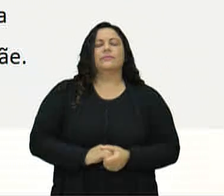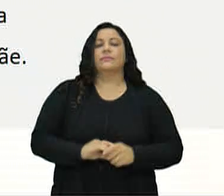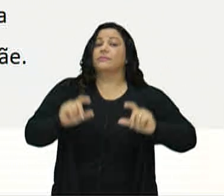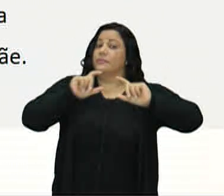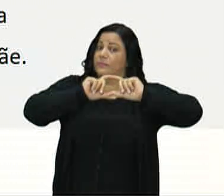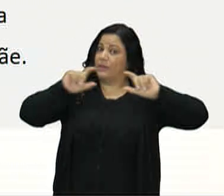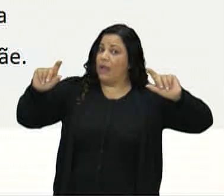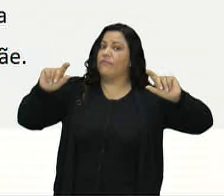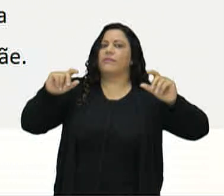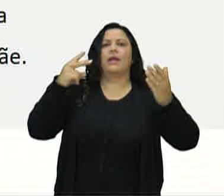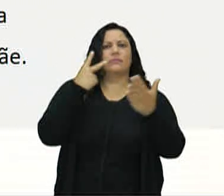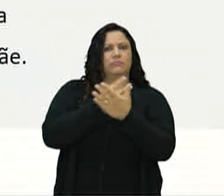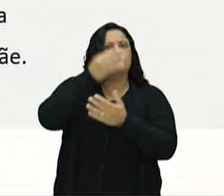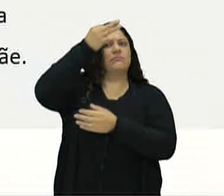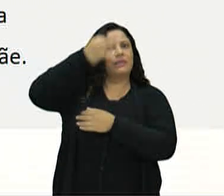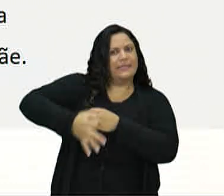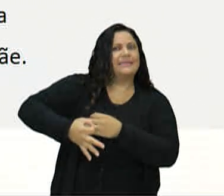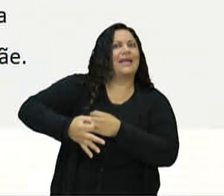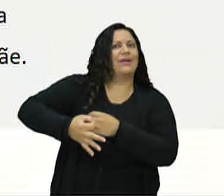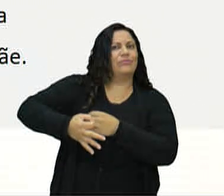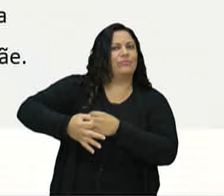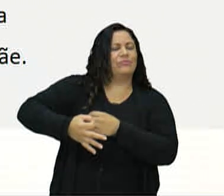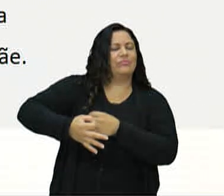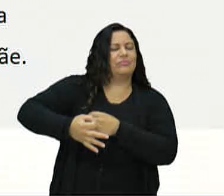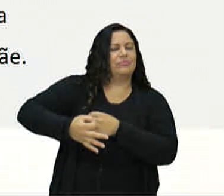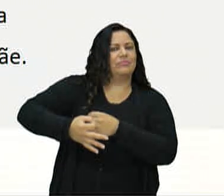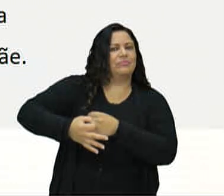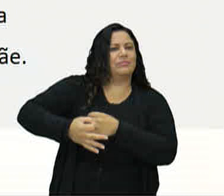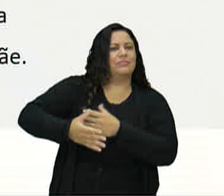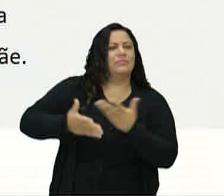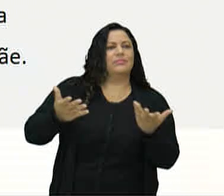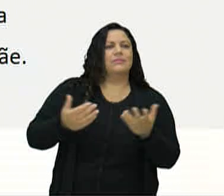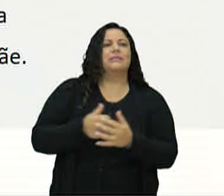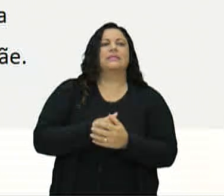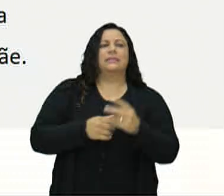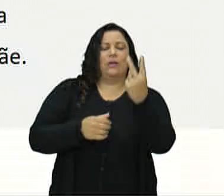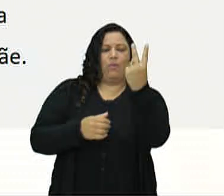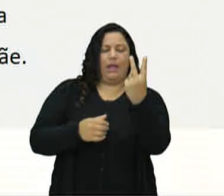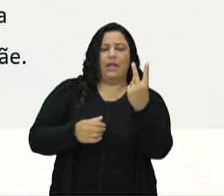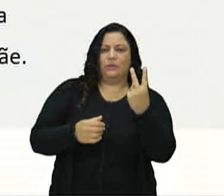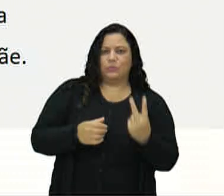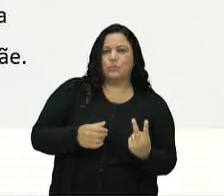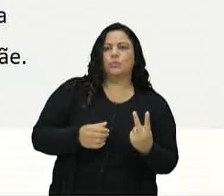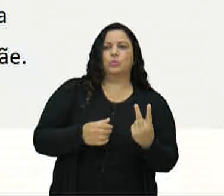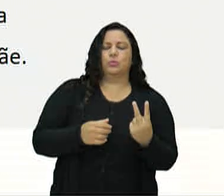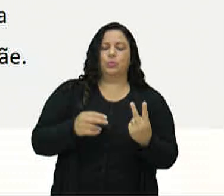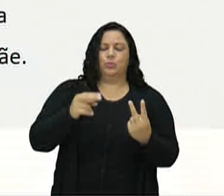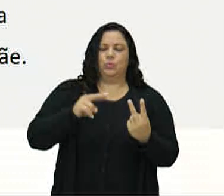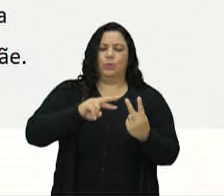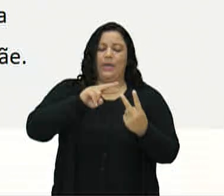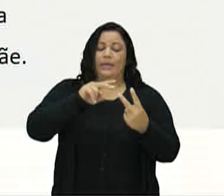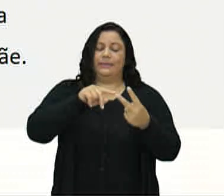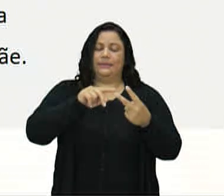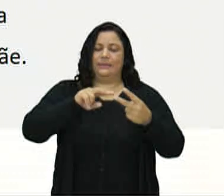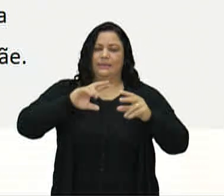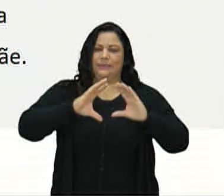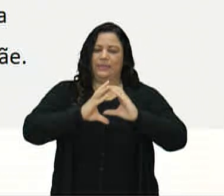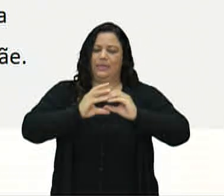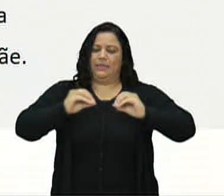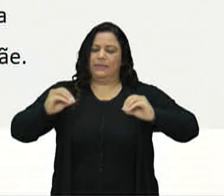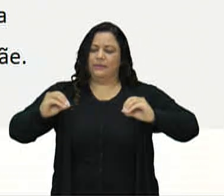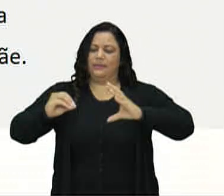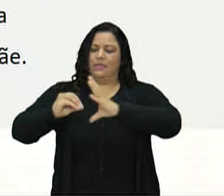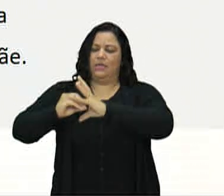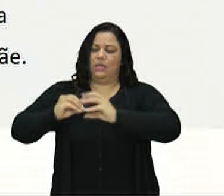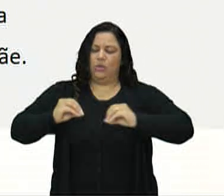correta. O crossing over e a segregação das cromátides irmãs na segunda divisão...